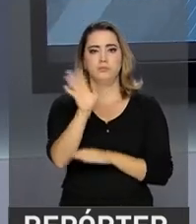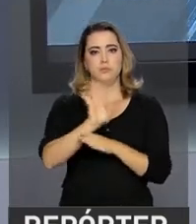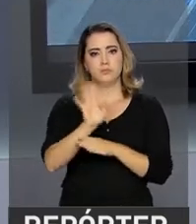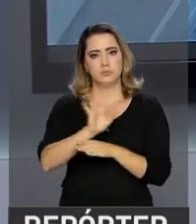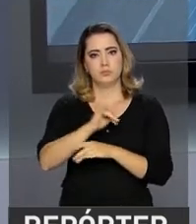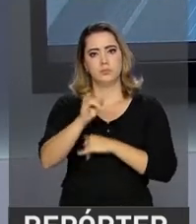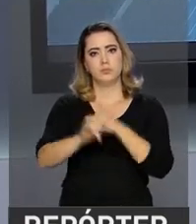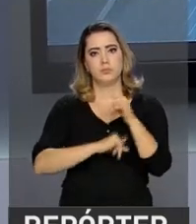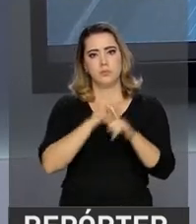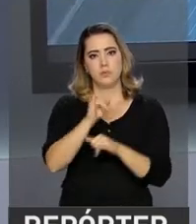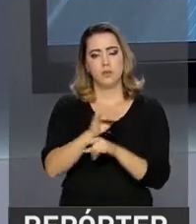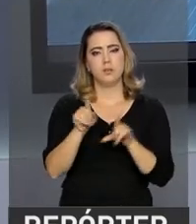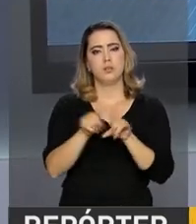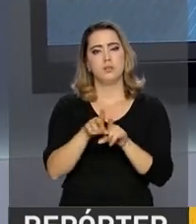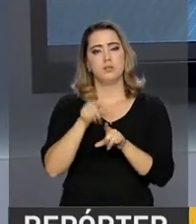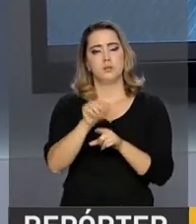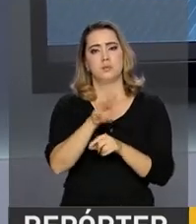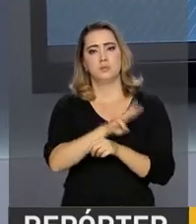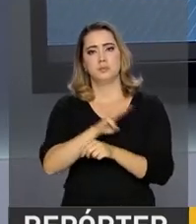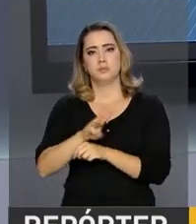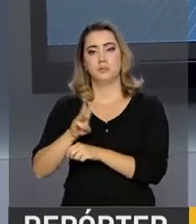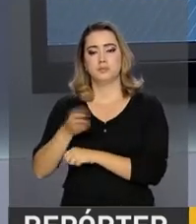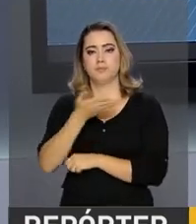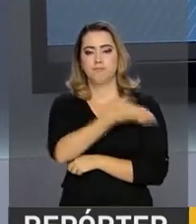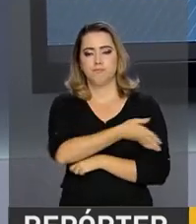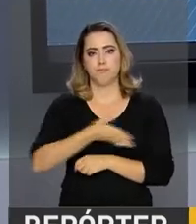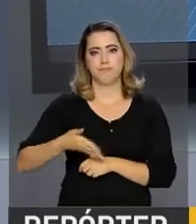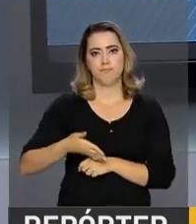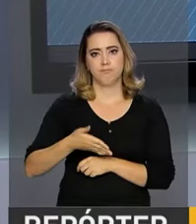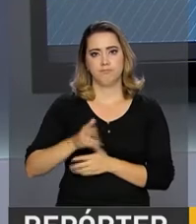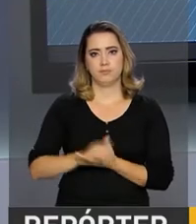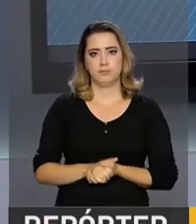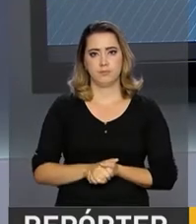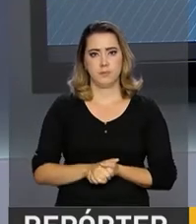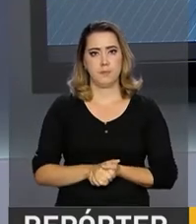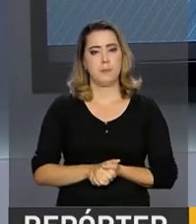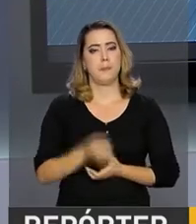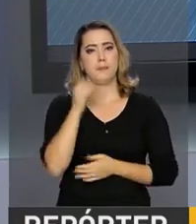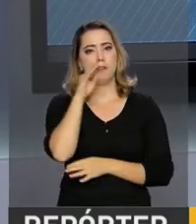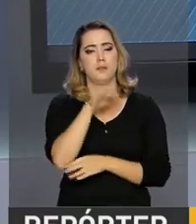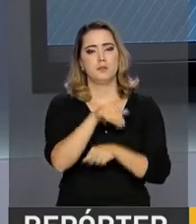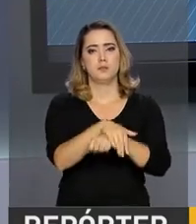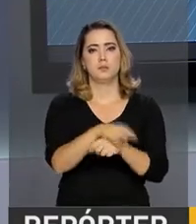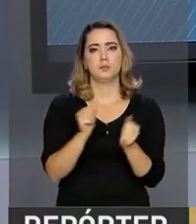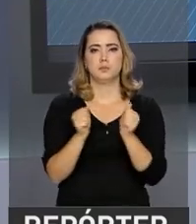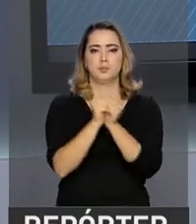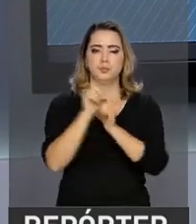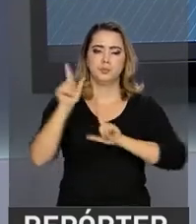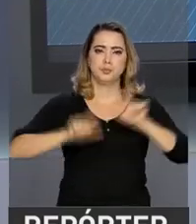as reportagens no YouTube e toda a nossa programação também está na página da NBR. Uma boa noite para